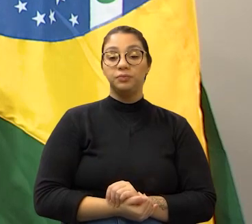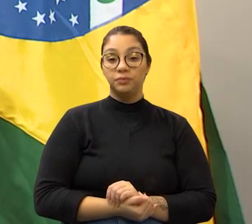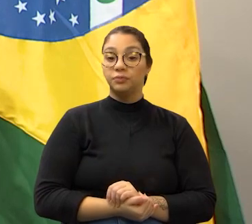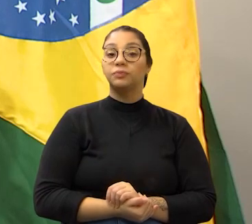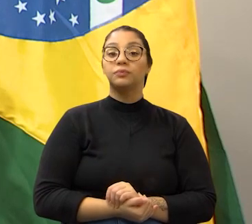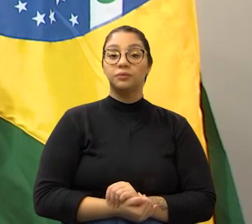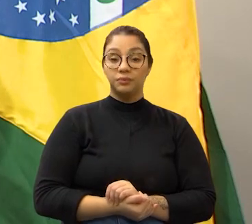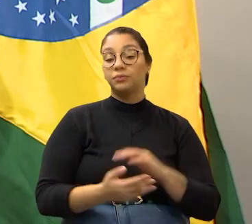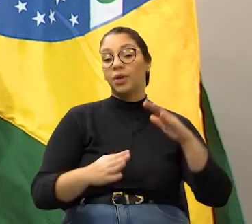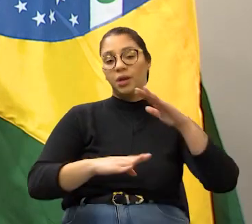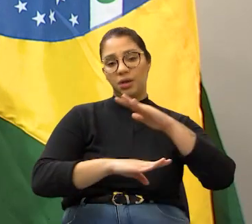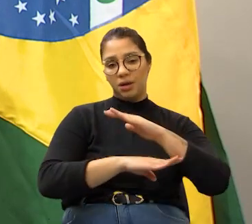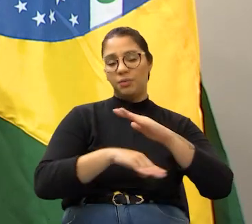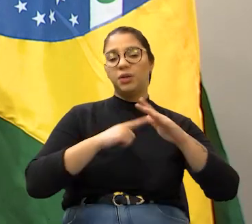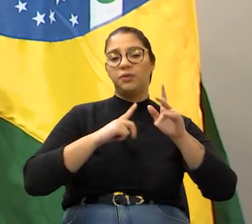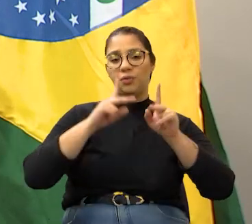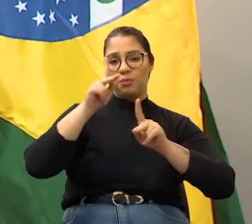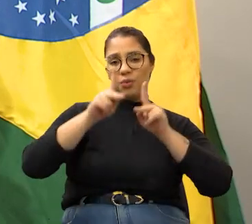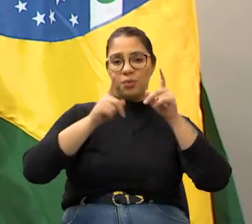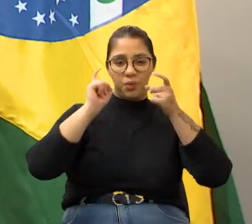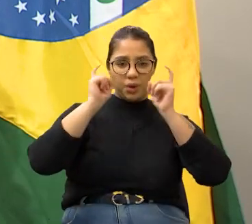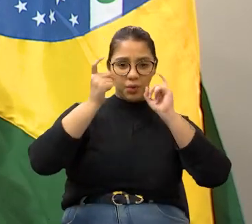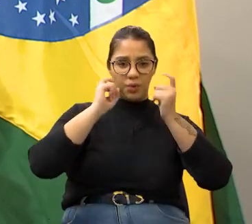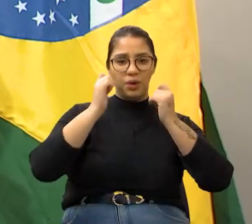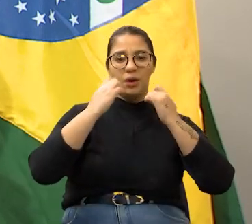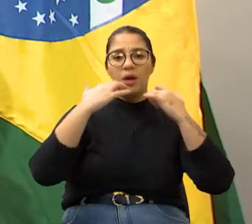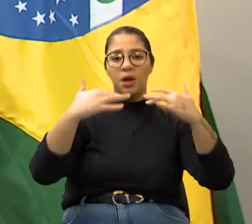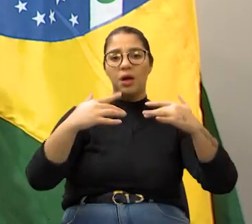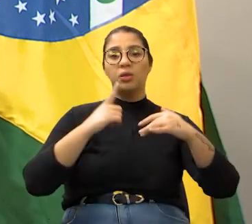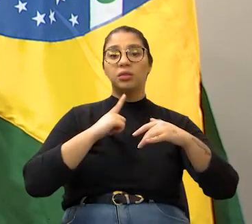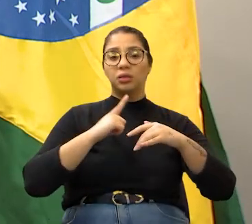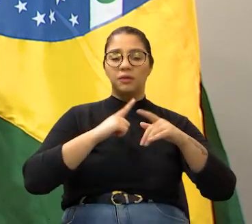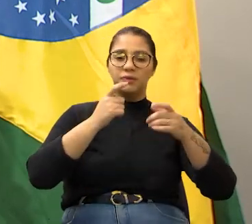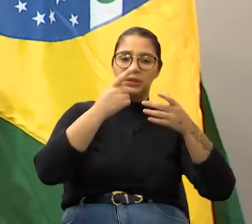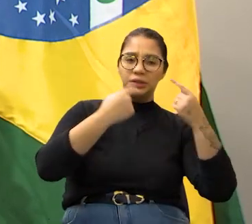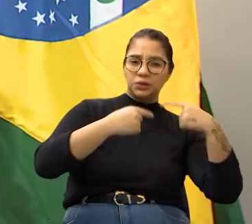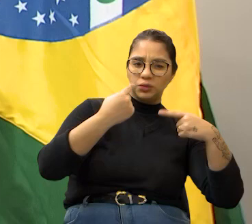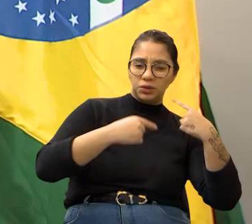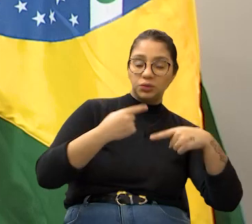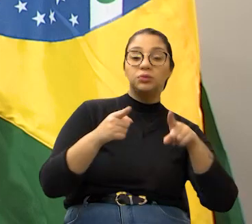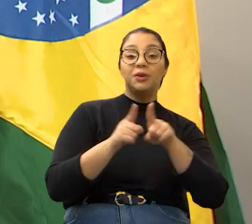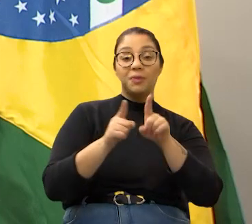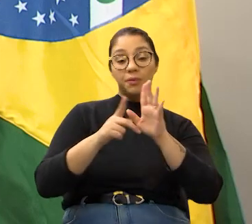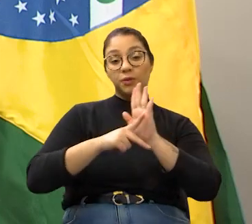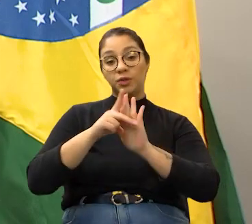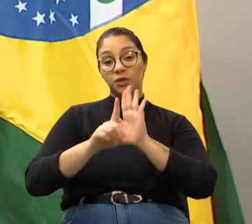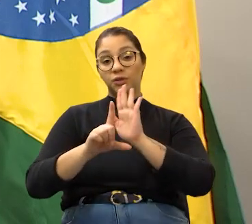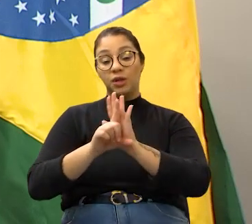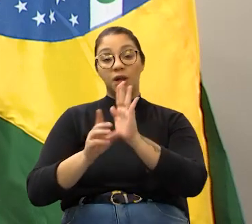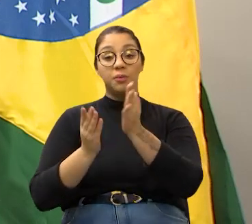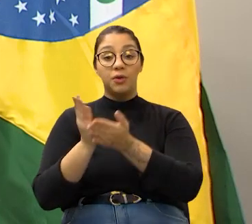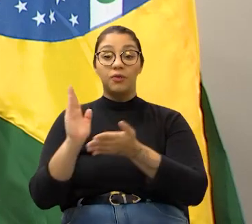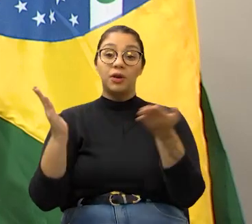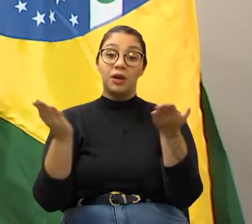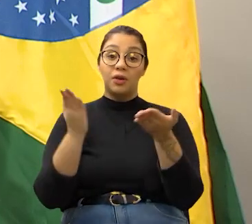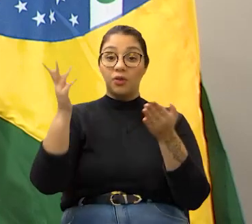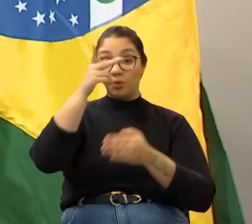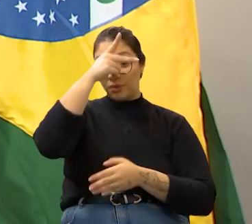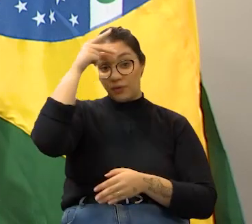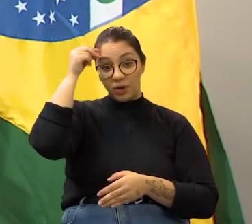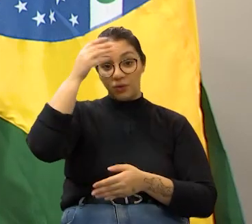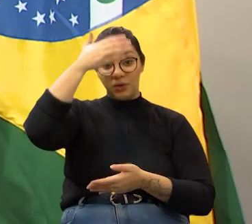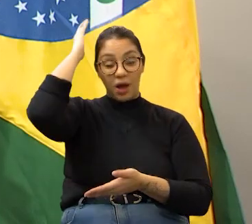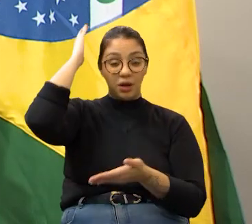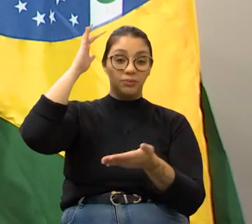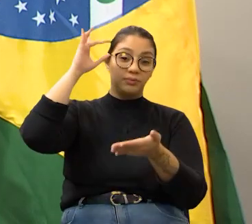A Câmara fez audiência pública, debateu, questionou, aprovou, né, o projeto de lei e foi